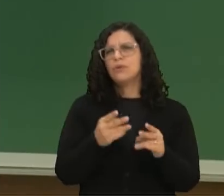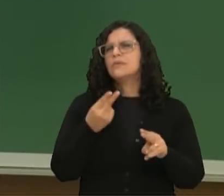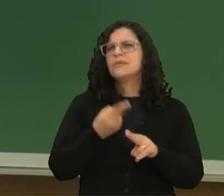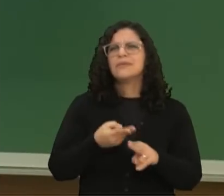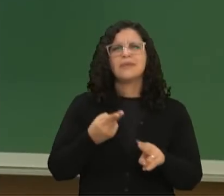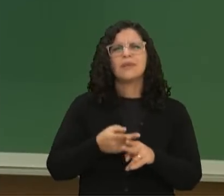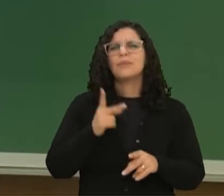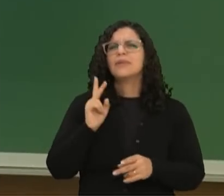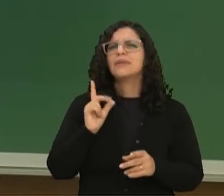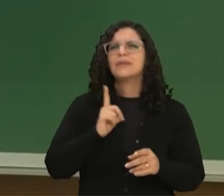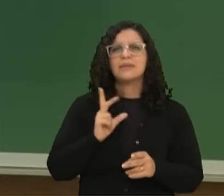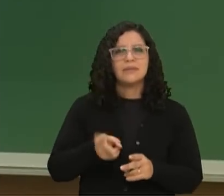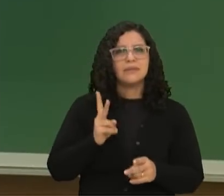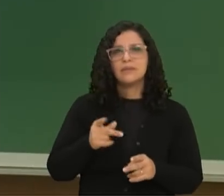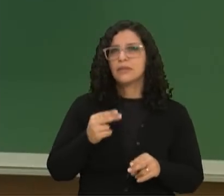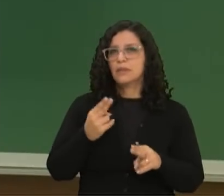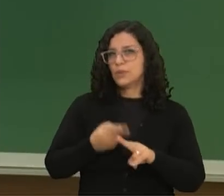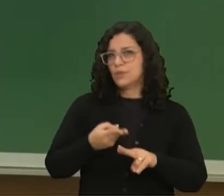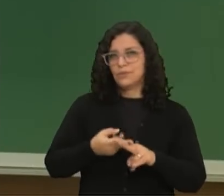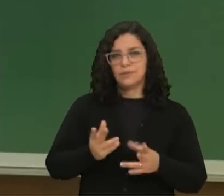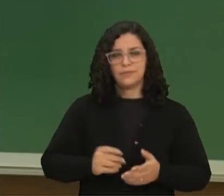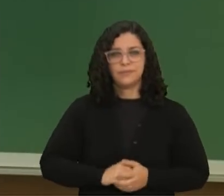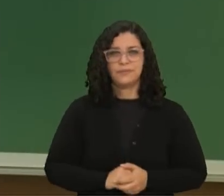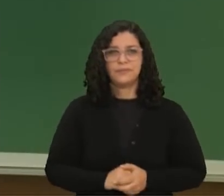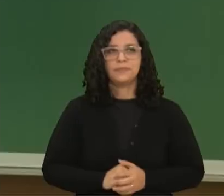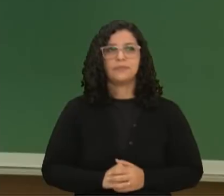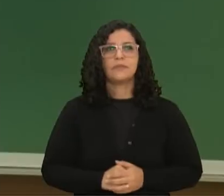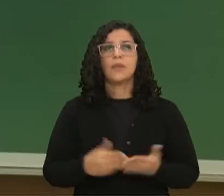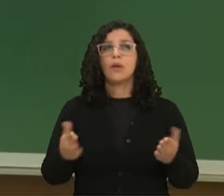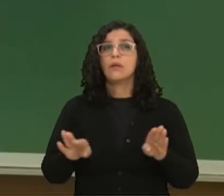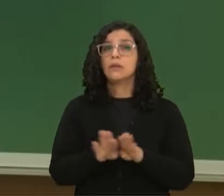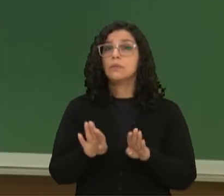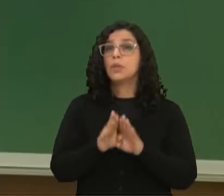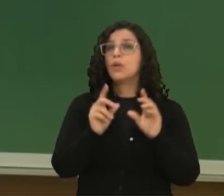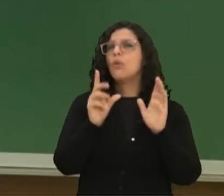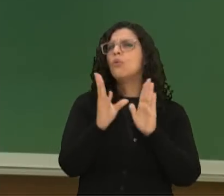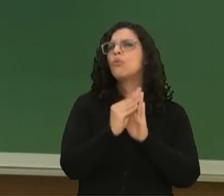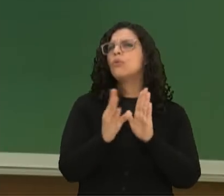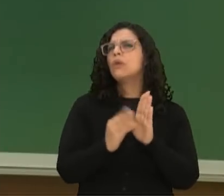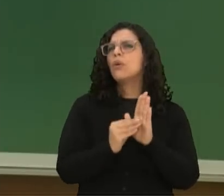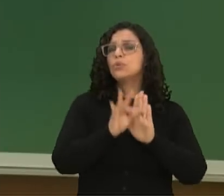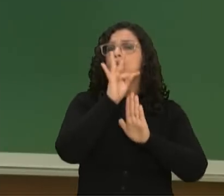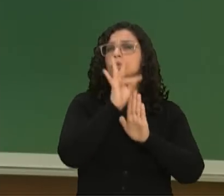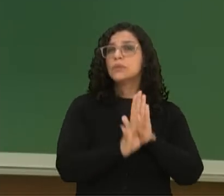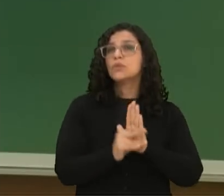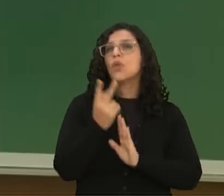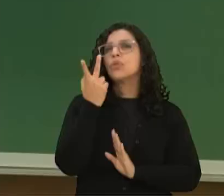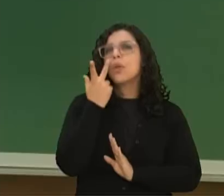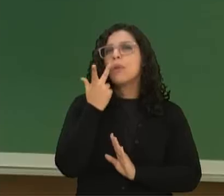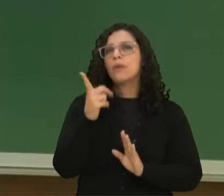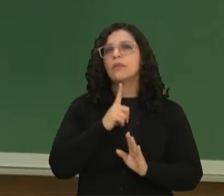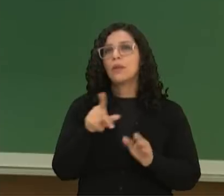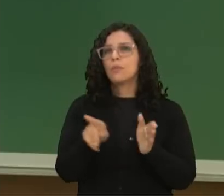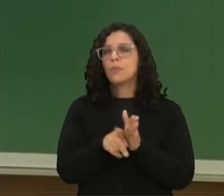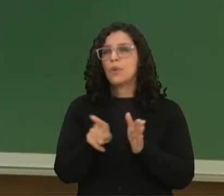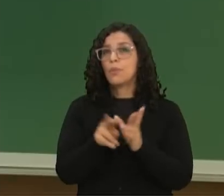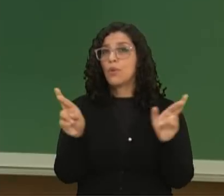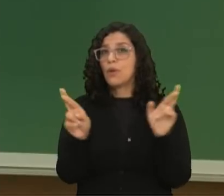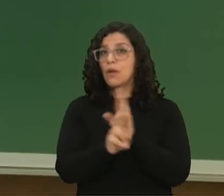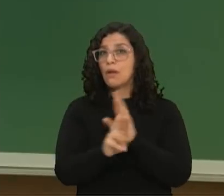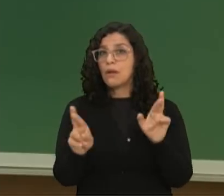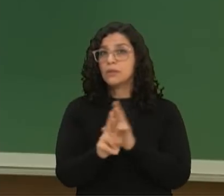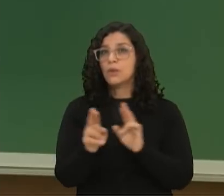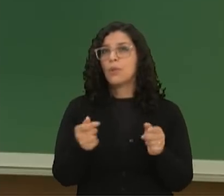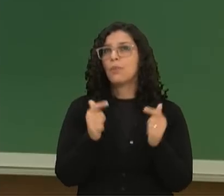muito frequente, muito usadas as tirinhas. Quanto ao conteúdo, as tirinhas geralmente abordam temas relacionados